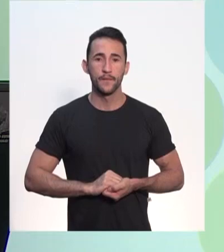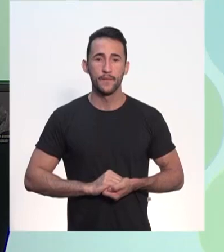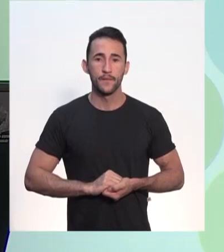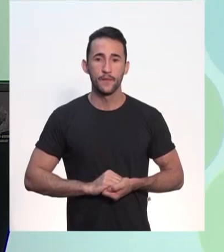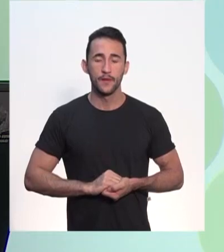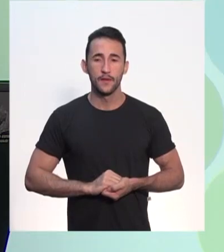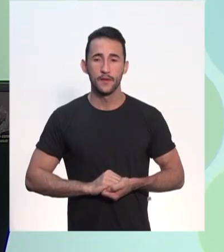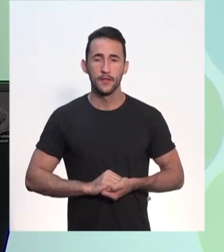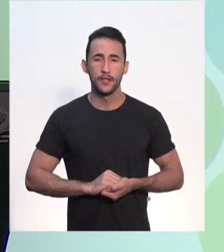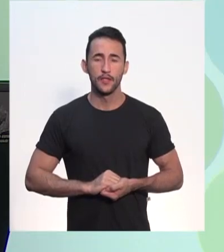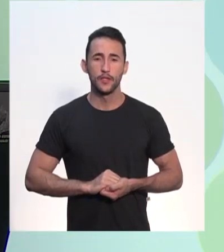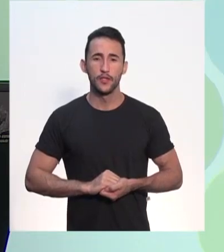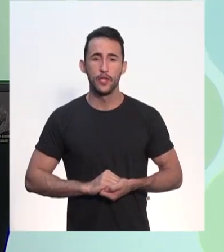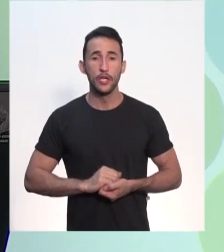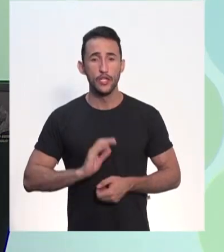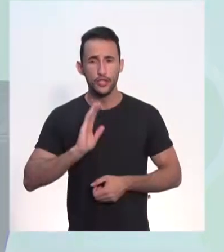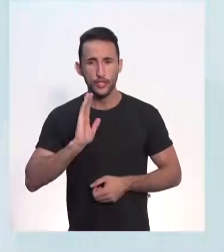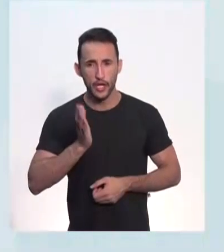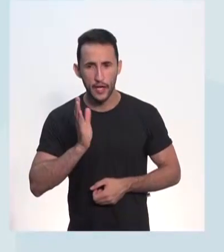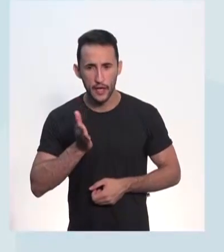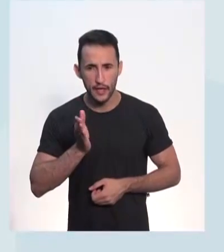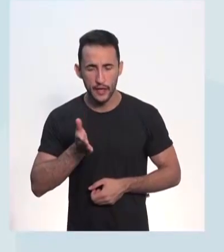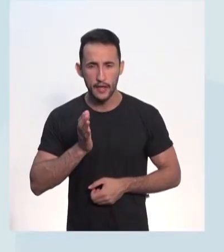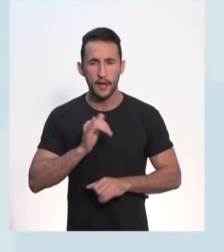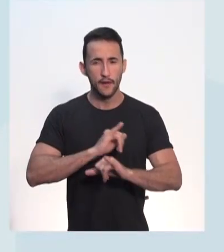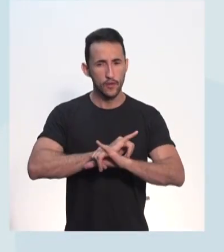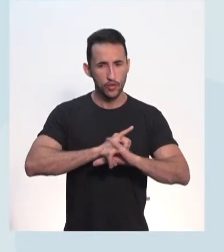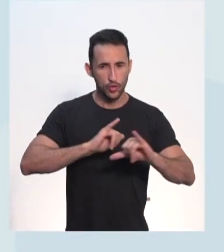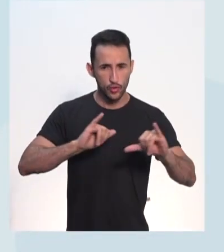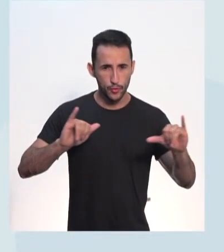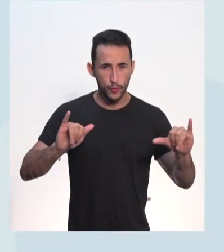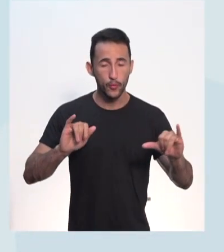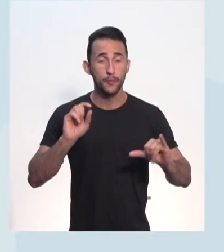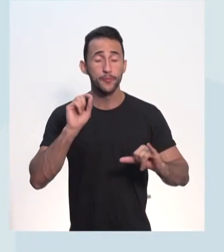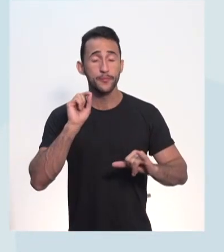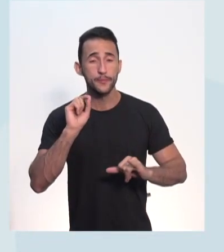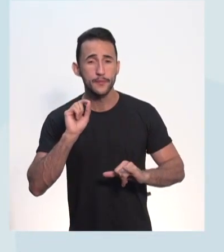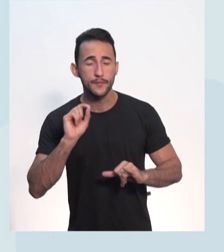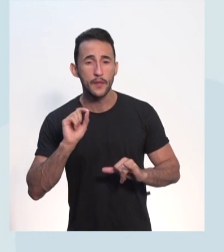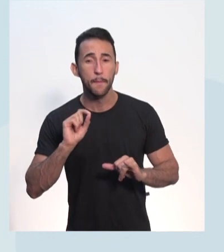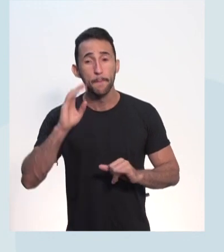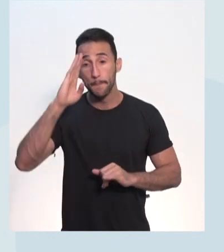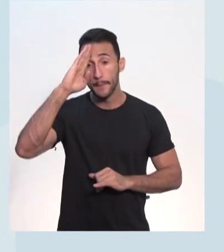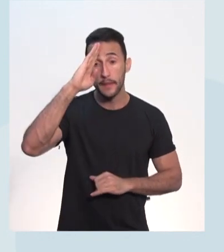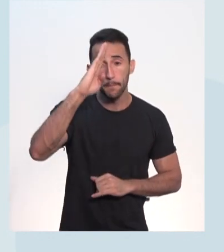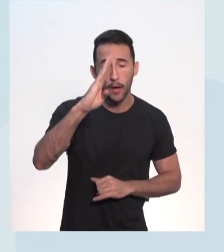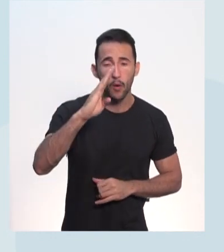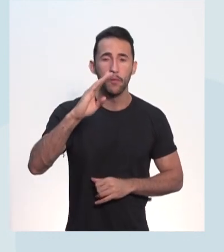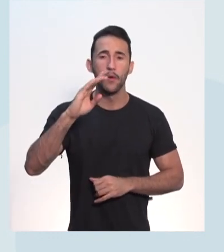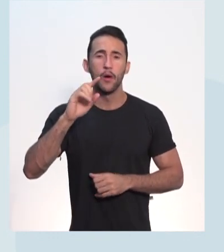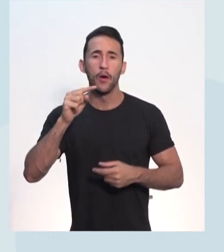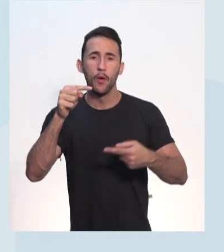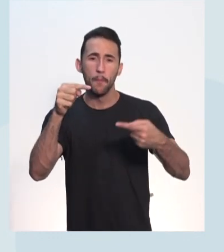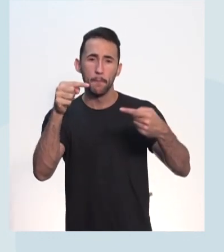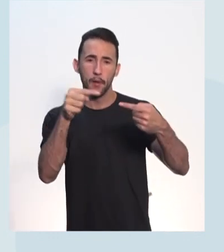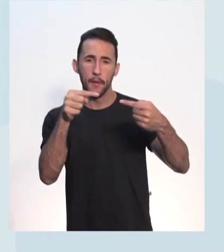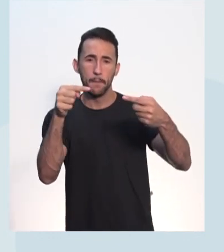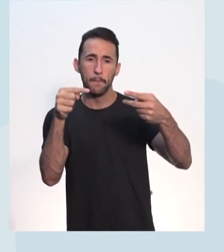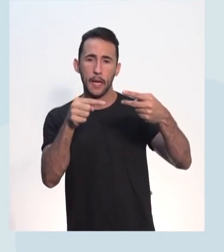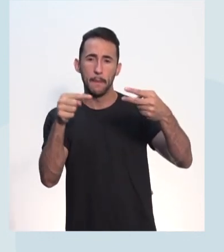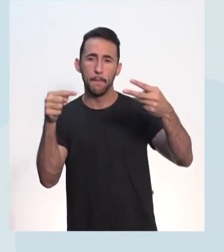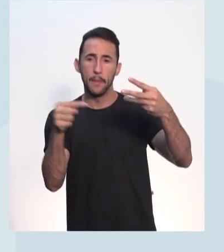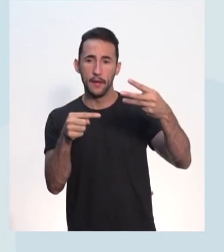Nós encaminhamos para vocês um comunicado e nós destacamos nesse comunicado alguns pontos e alguns itens que